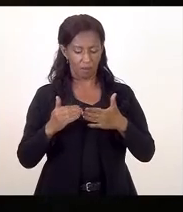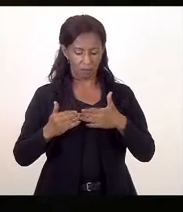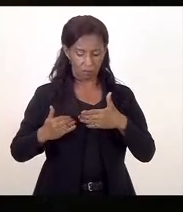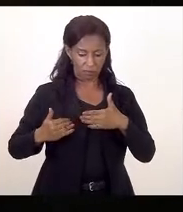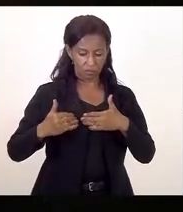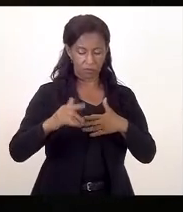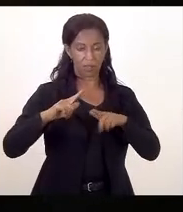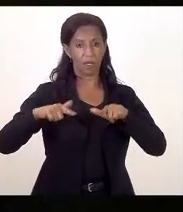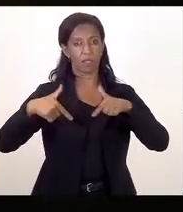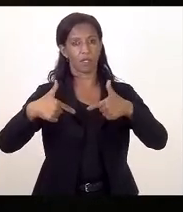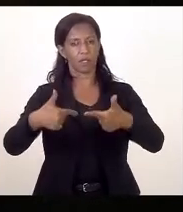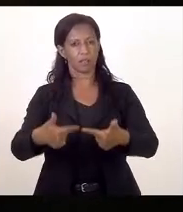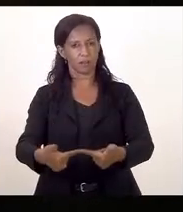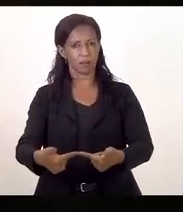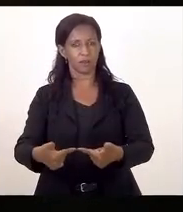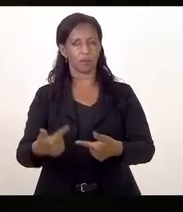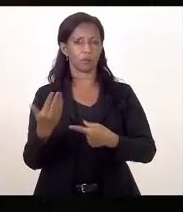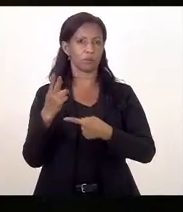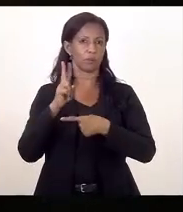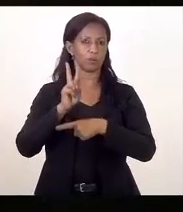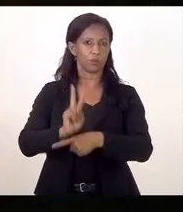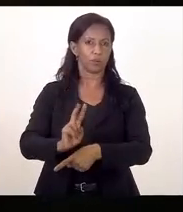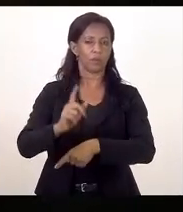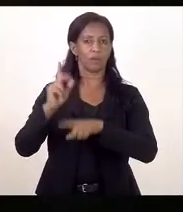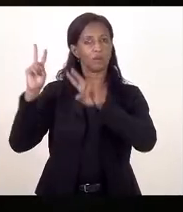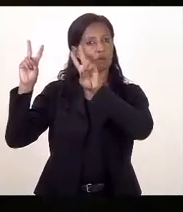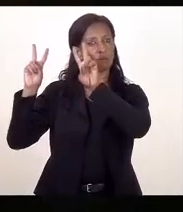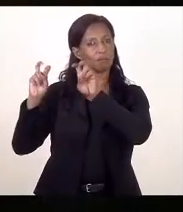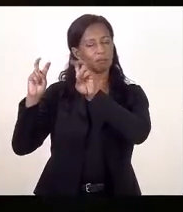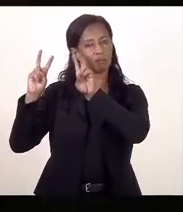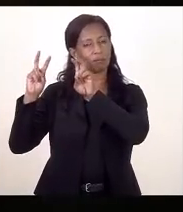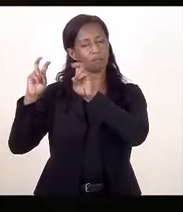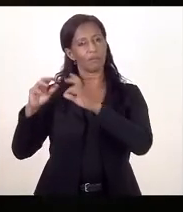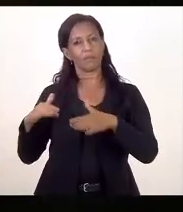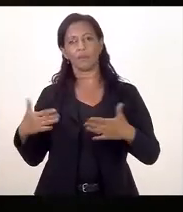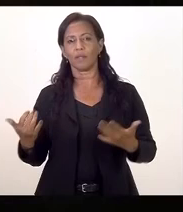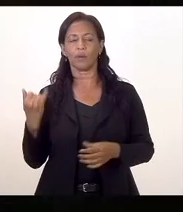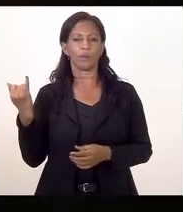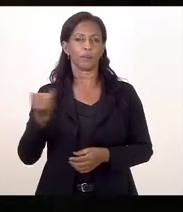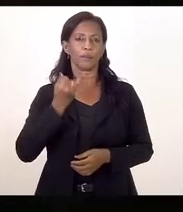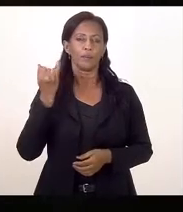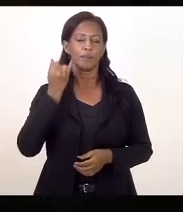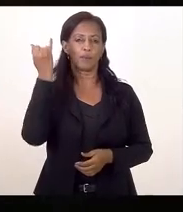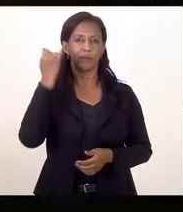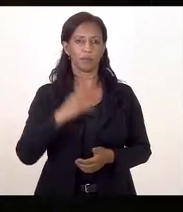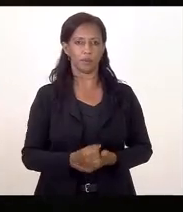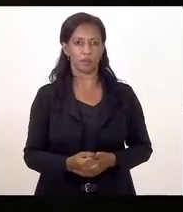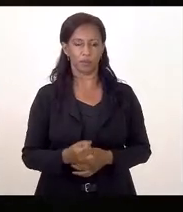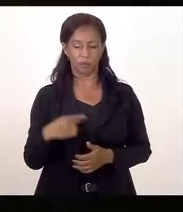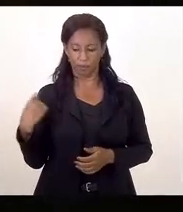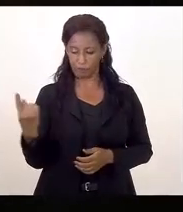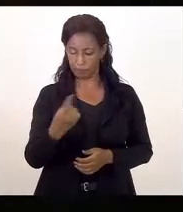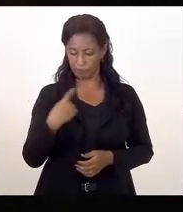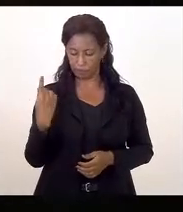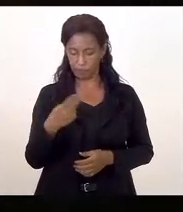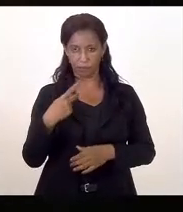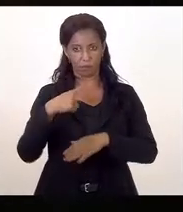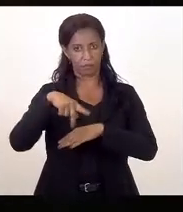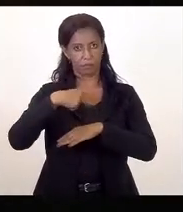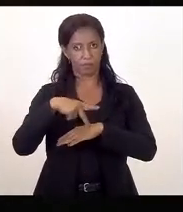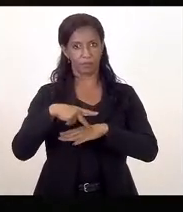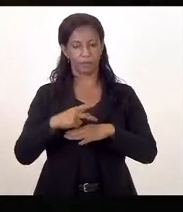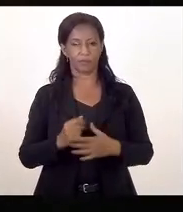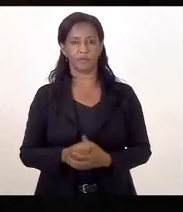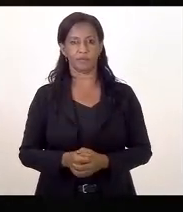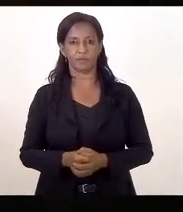em ações e defesa de temas tão importantes para o nosso país. Então,